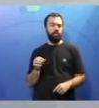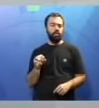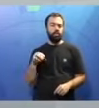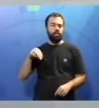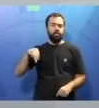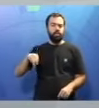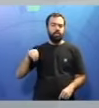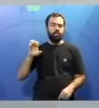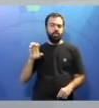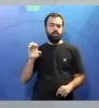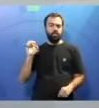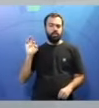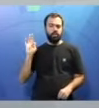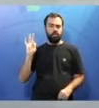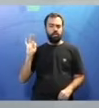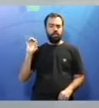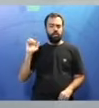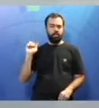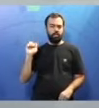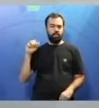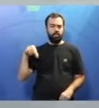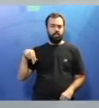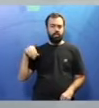em abundância na atmosfera primitiva da Terra.